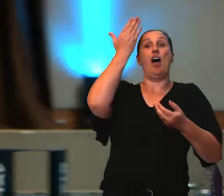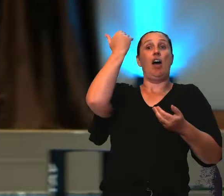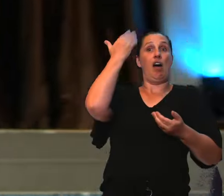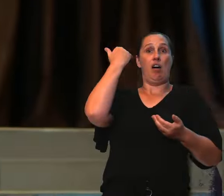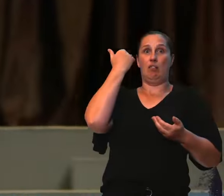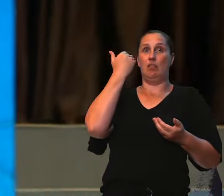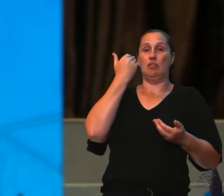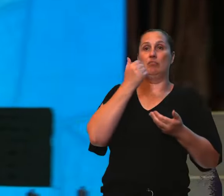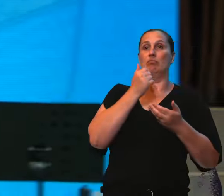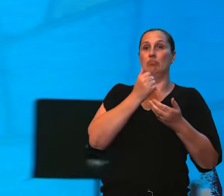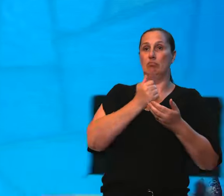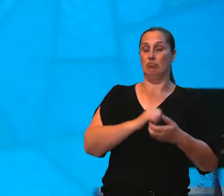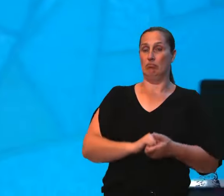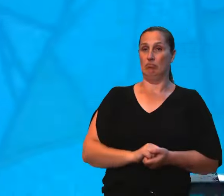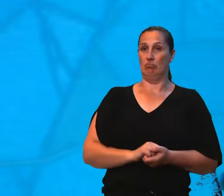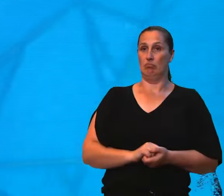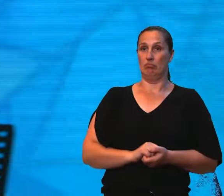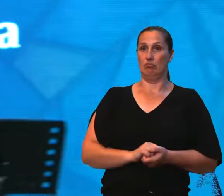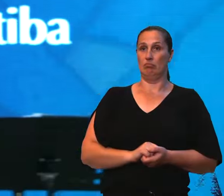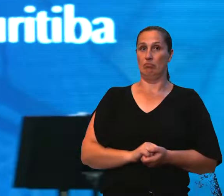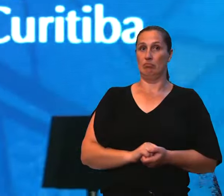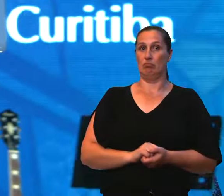precisaram minha ruindade deu